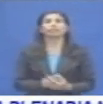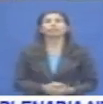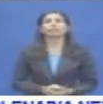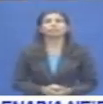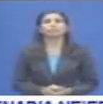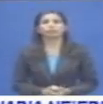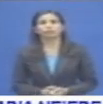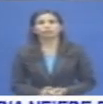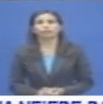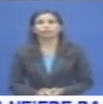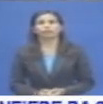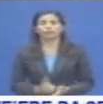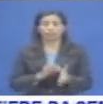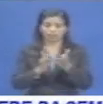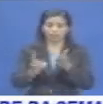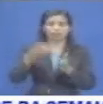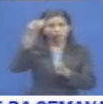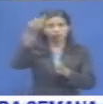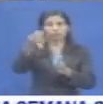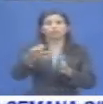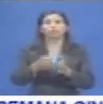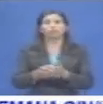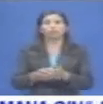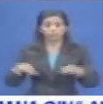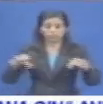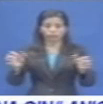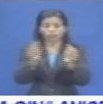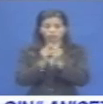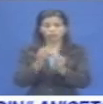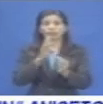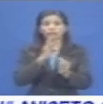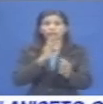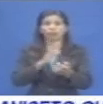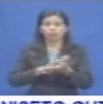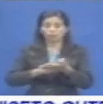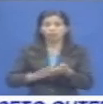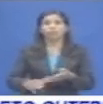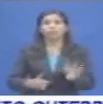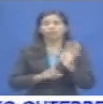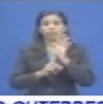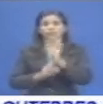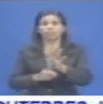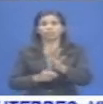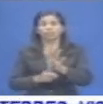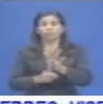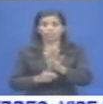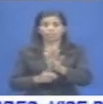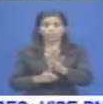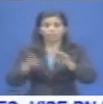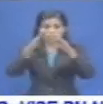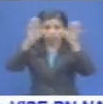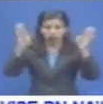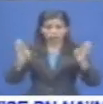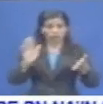Direção Nacional Serviço Abastecimento Água, se for sair resultado, no Seibataca, quadro aviso,